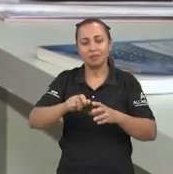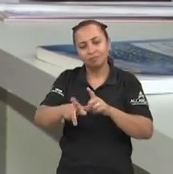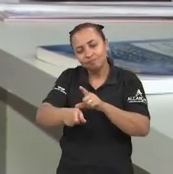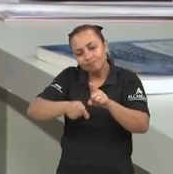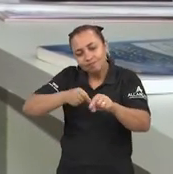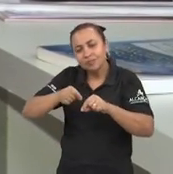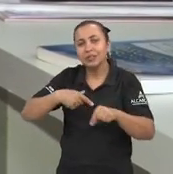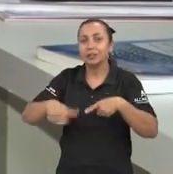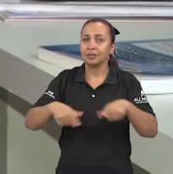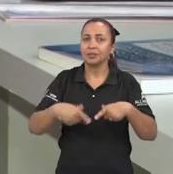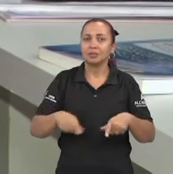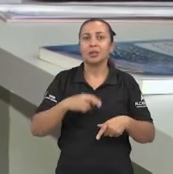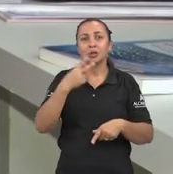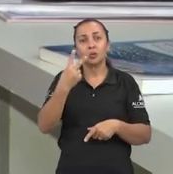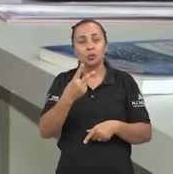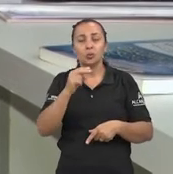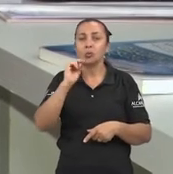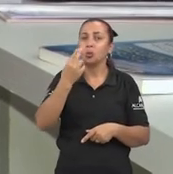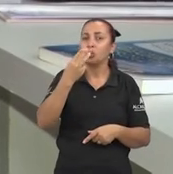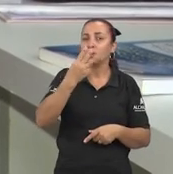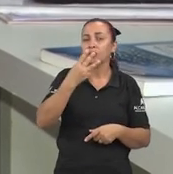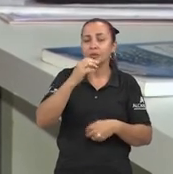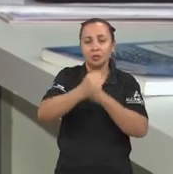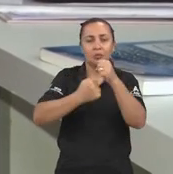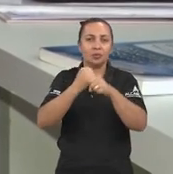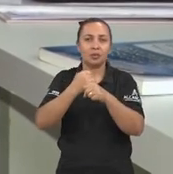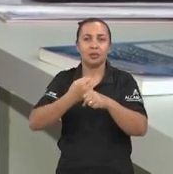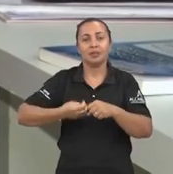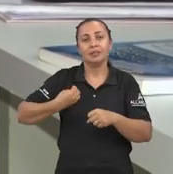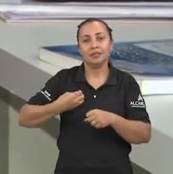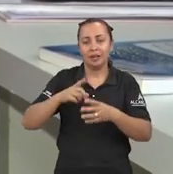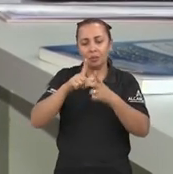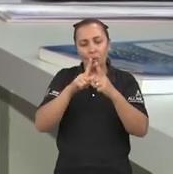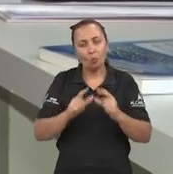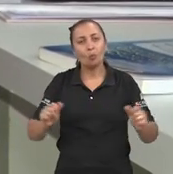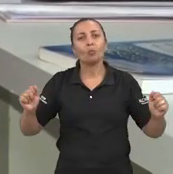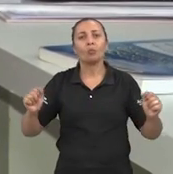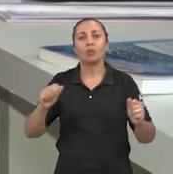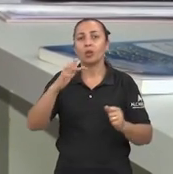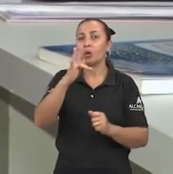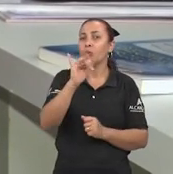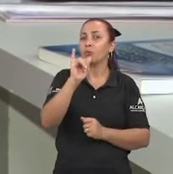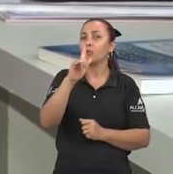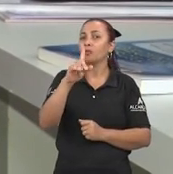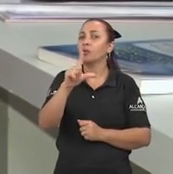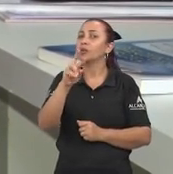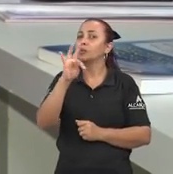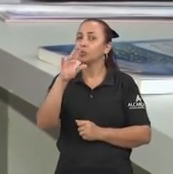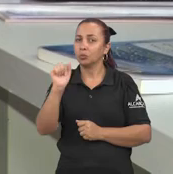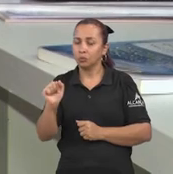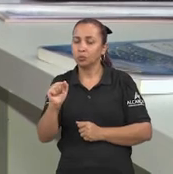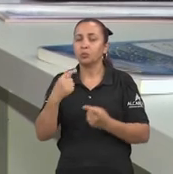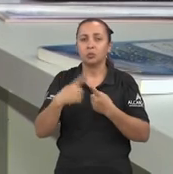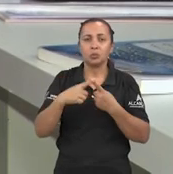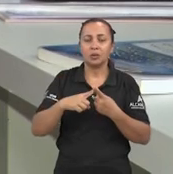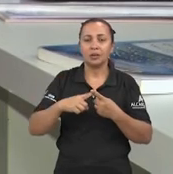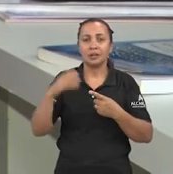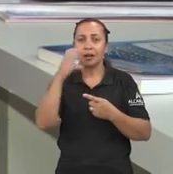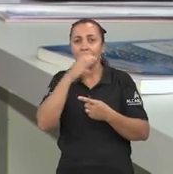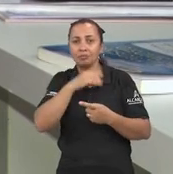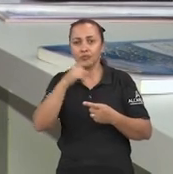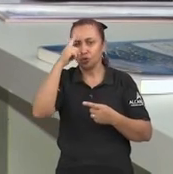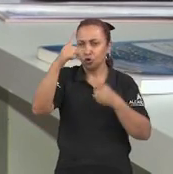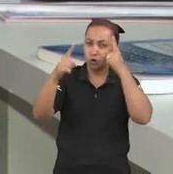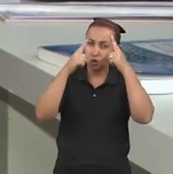assim umas duas ou três vezes no ano de tá limpando aquele filtro então é na